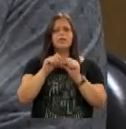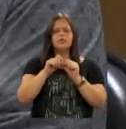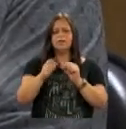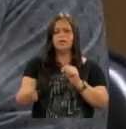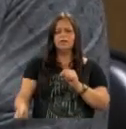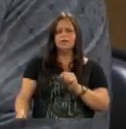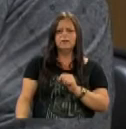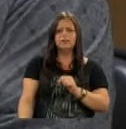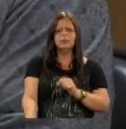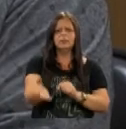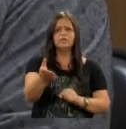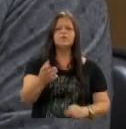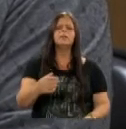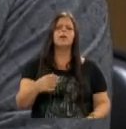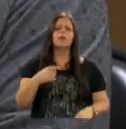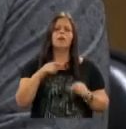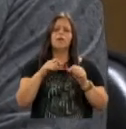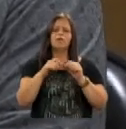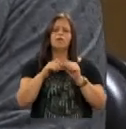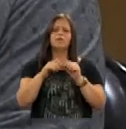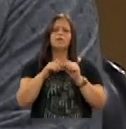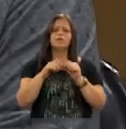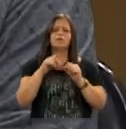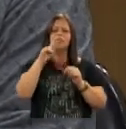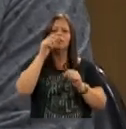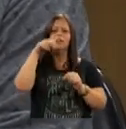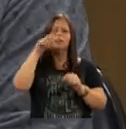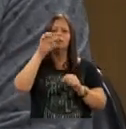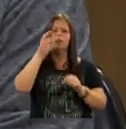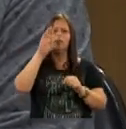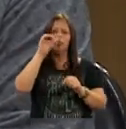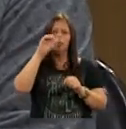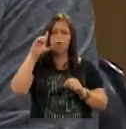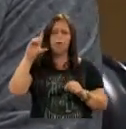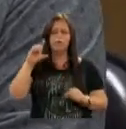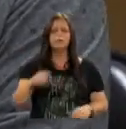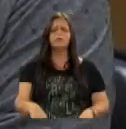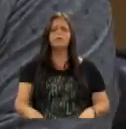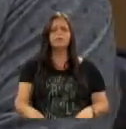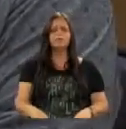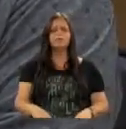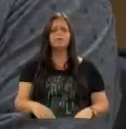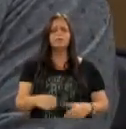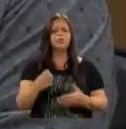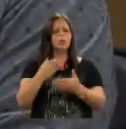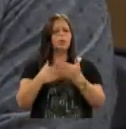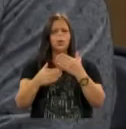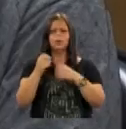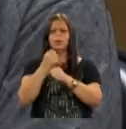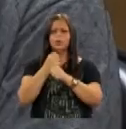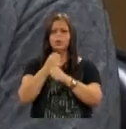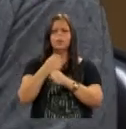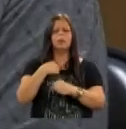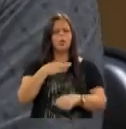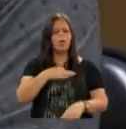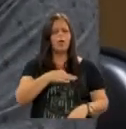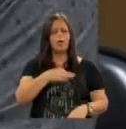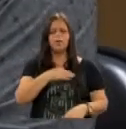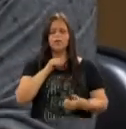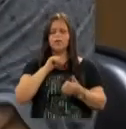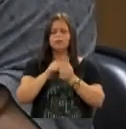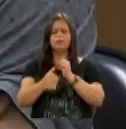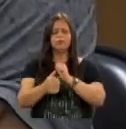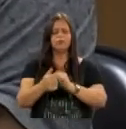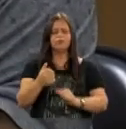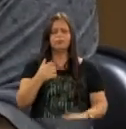campeão nacional no quatro sem no futebol todos os anos eu sou apaixonar